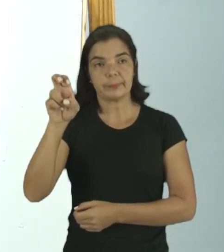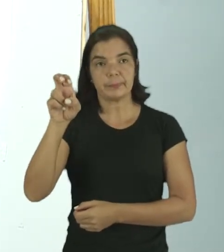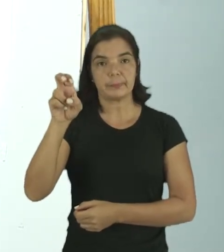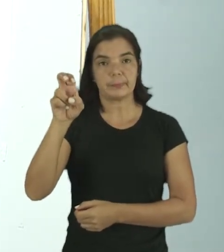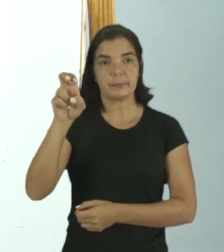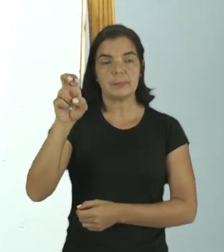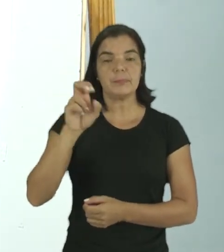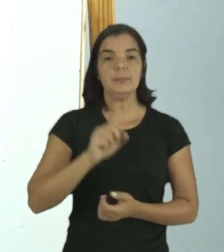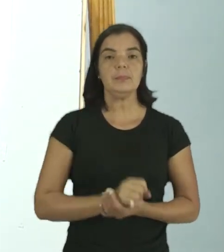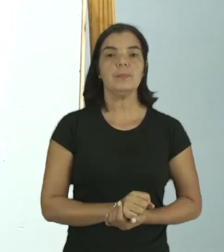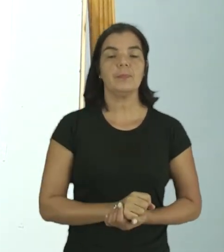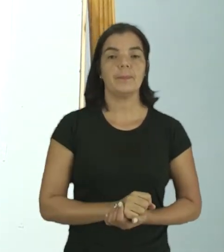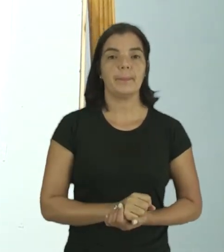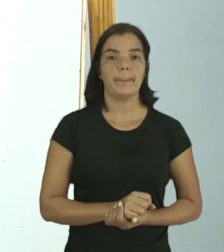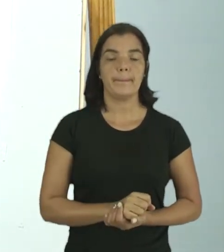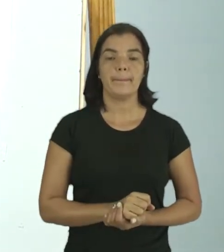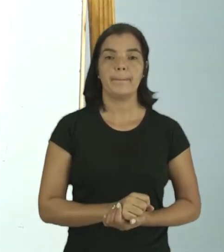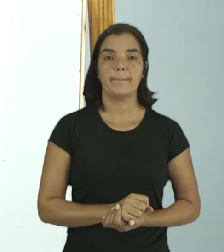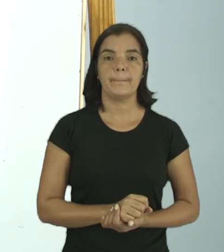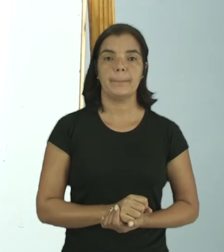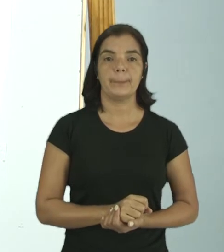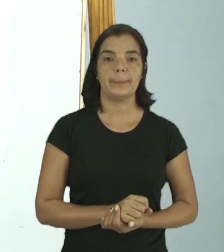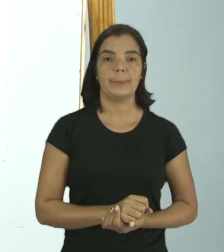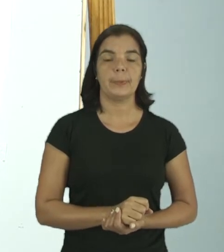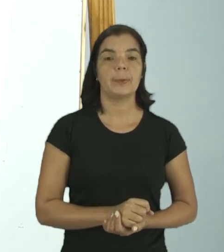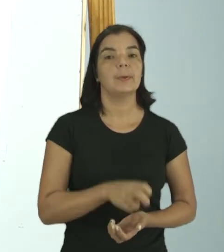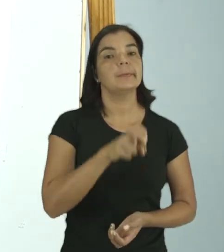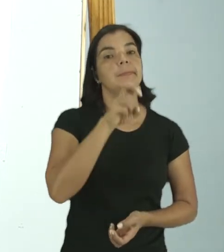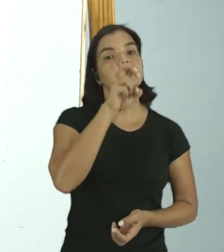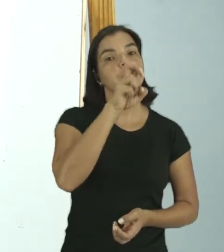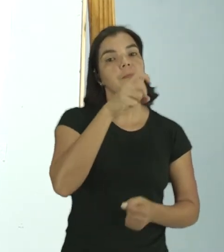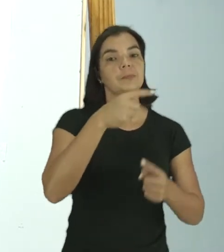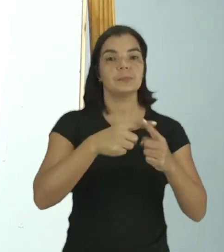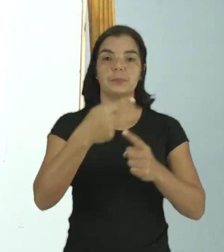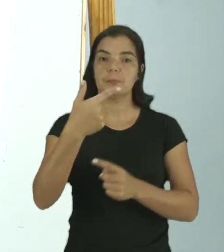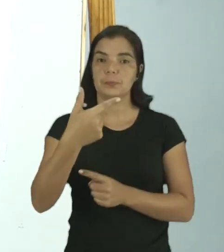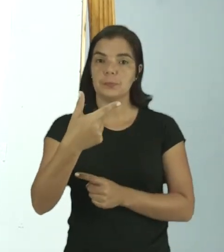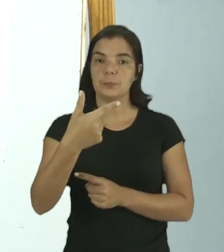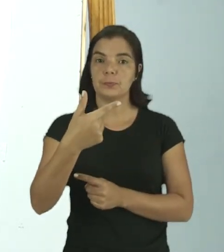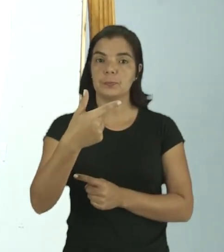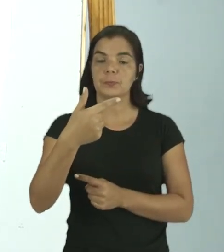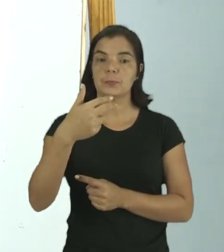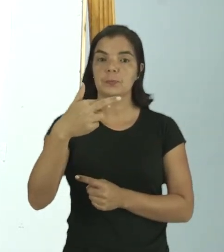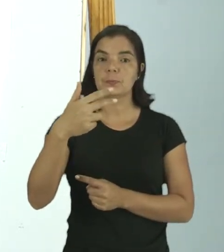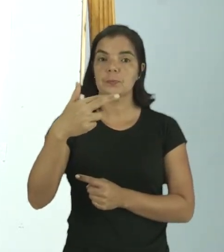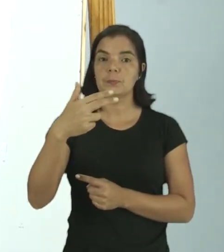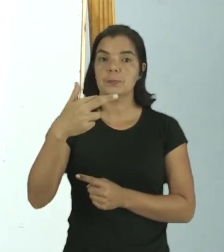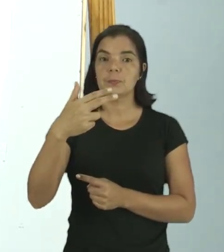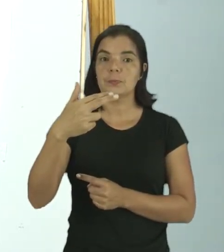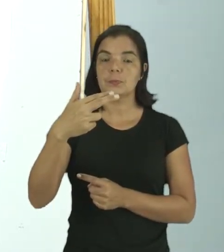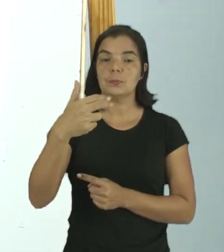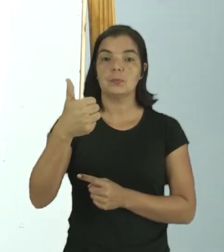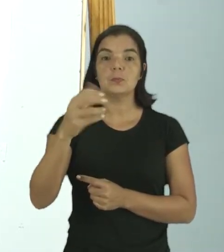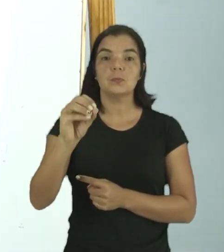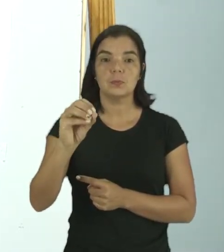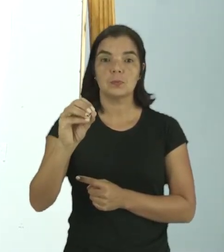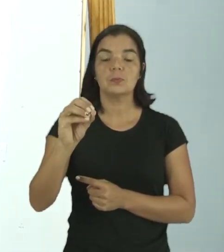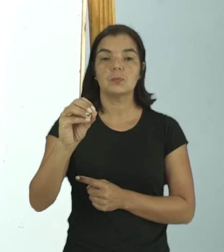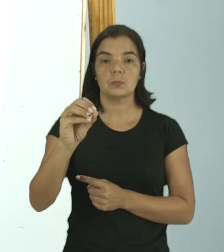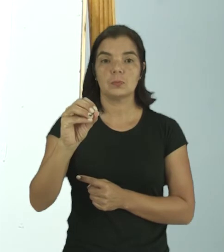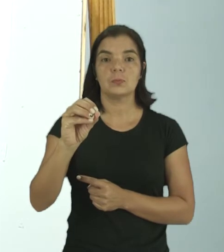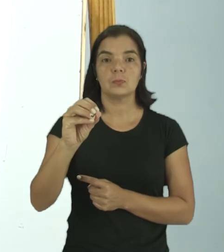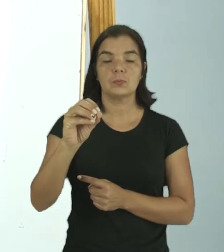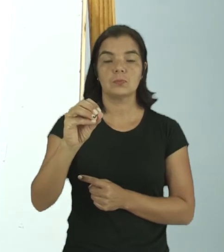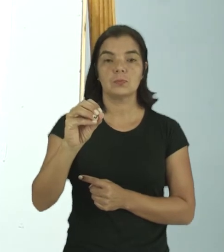sempre ele mesmo 5 x 15 5 x 2 os 10